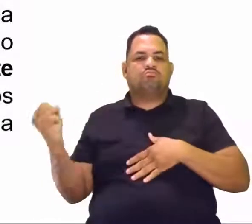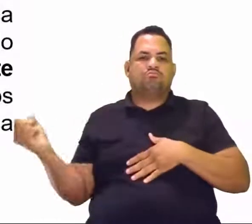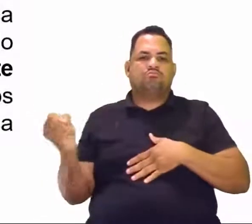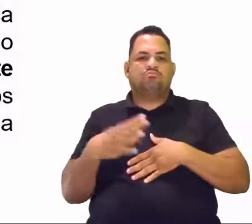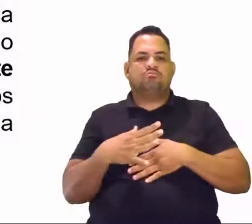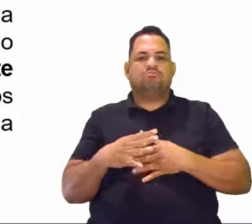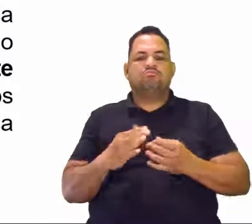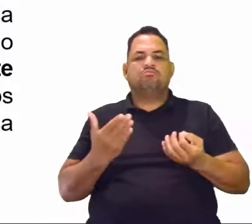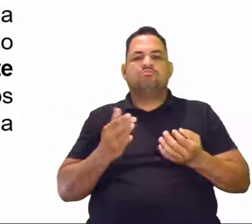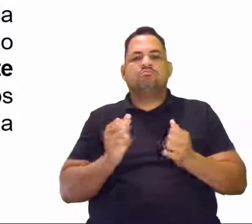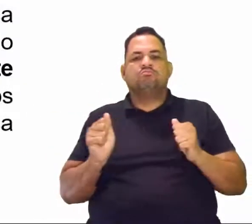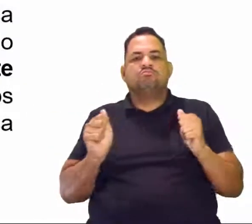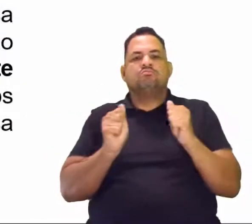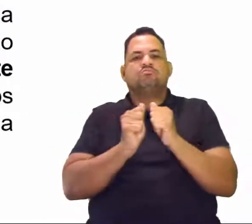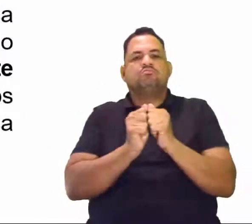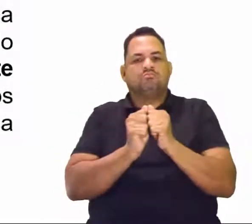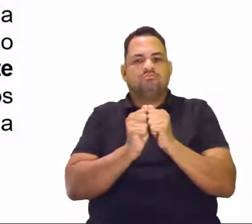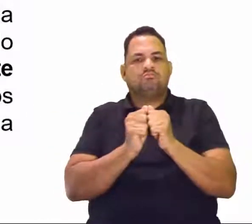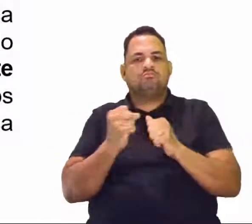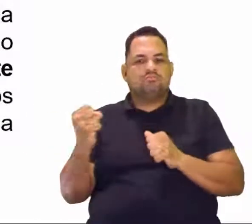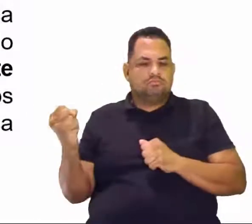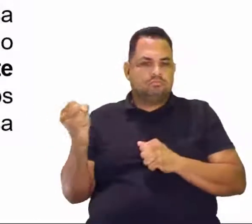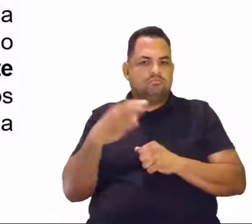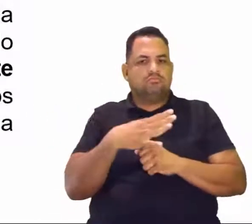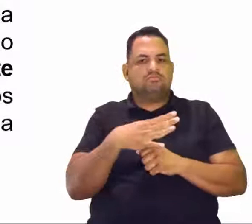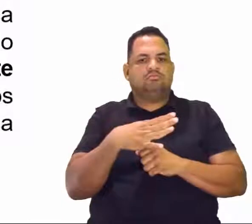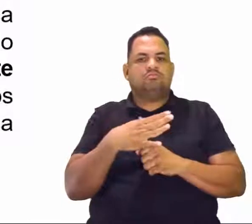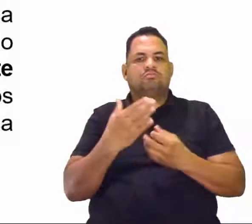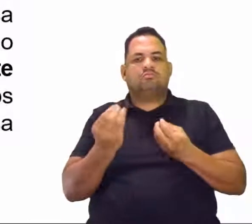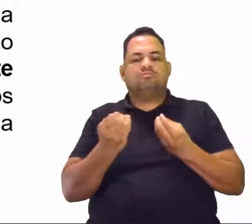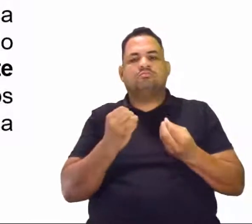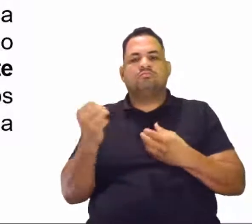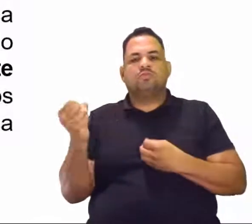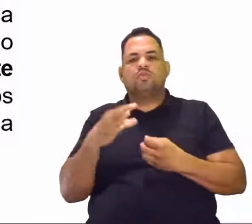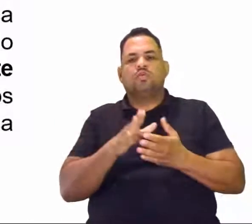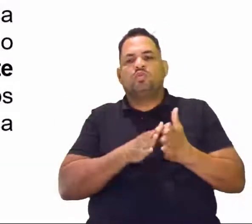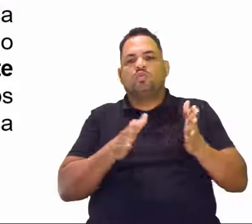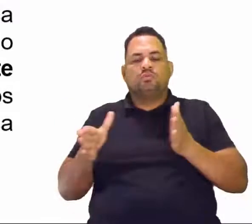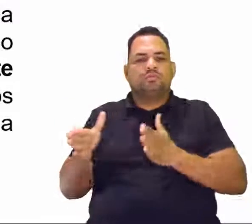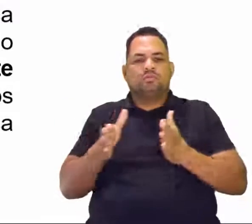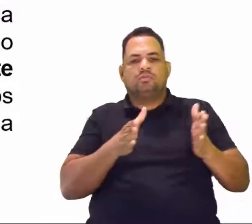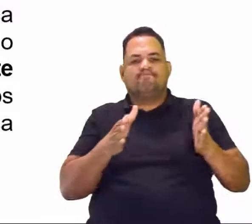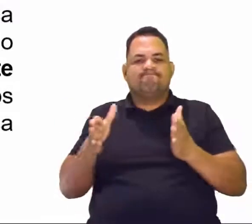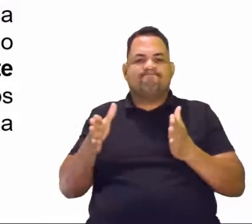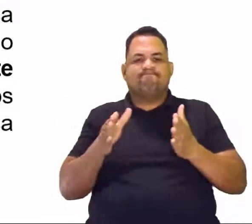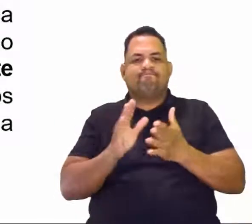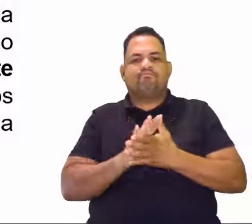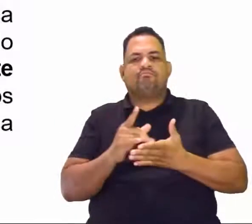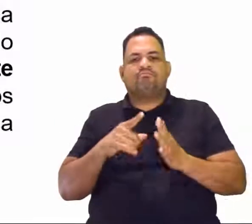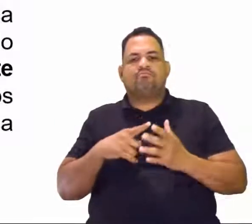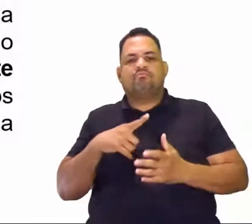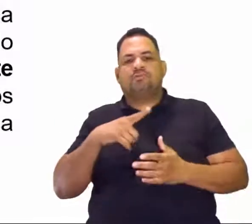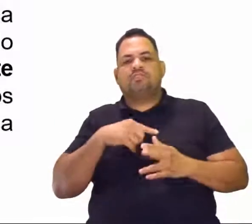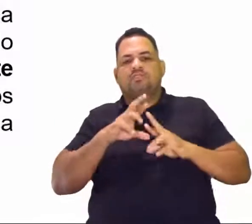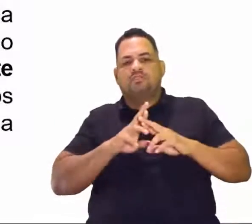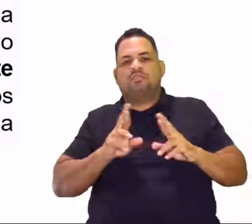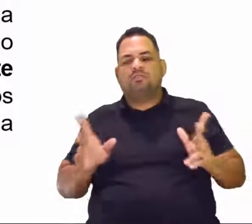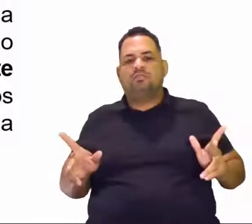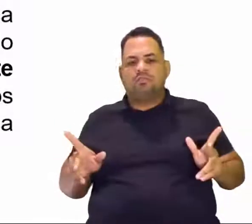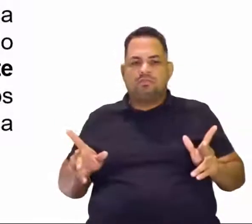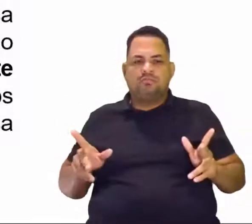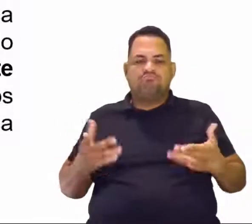modernidade são junto com a modernidade essa esse novo período aí que trouxe as ambiguidades